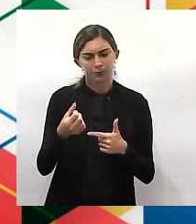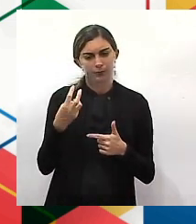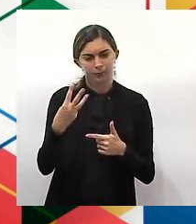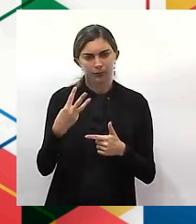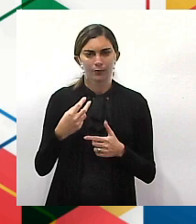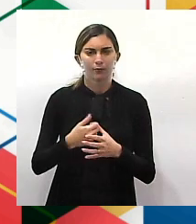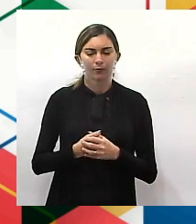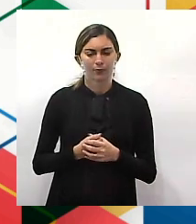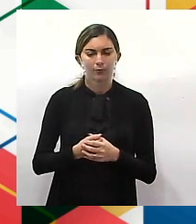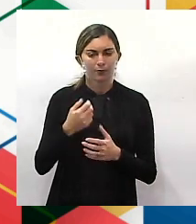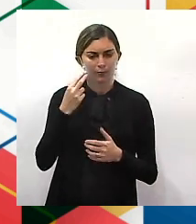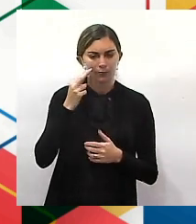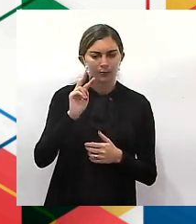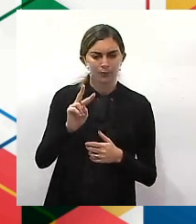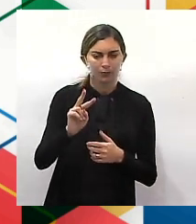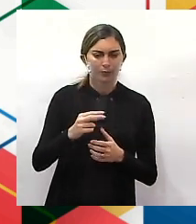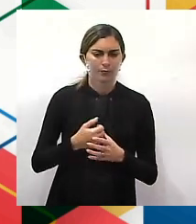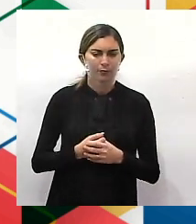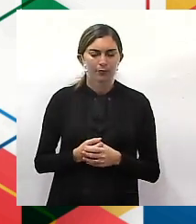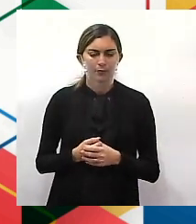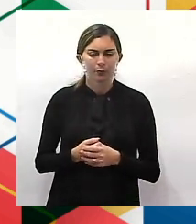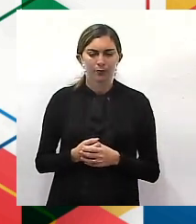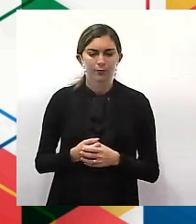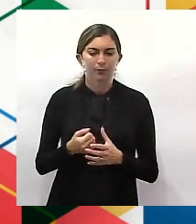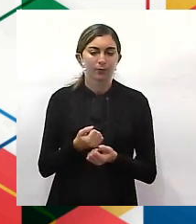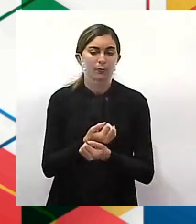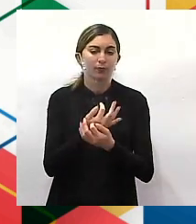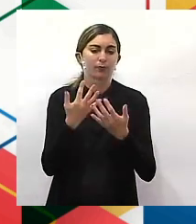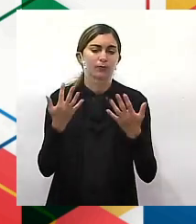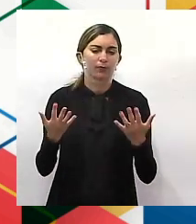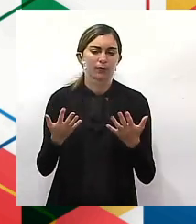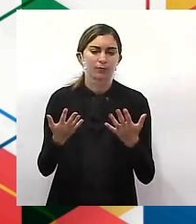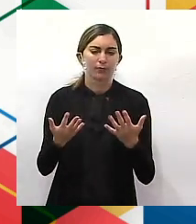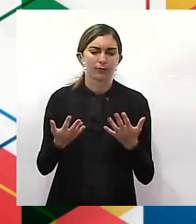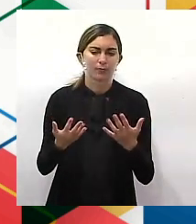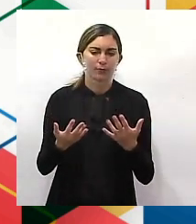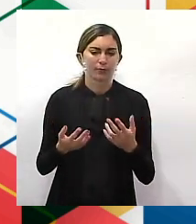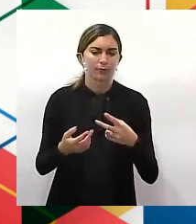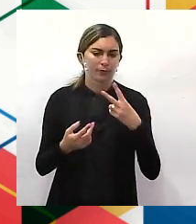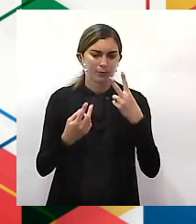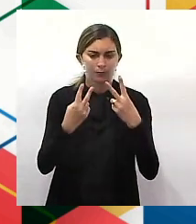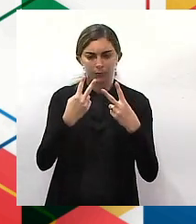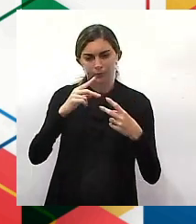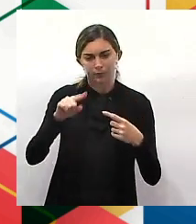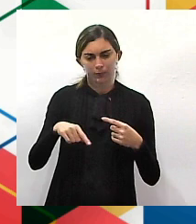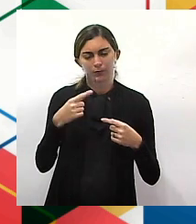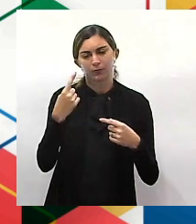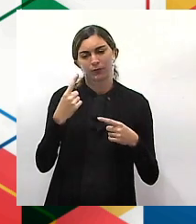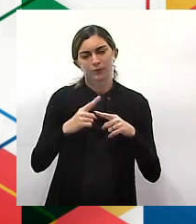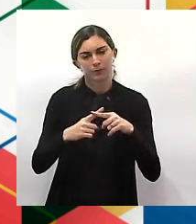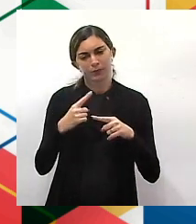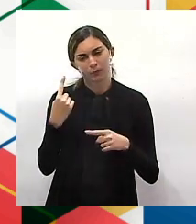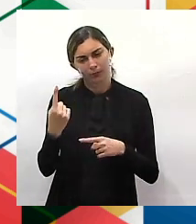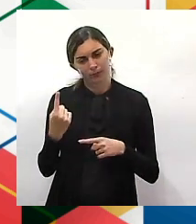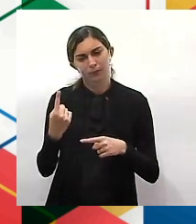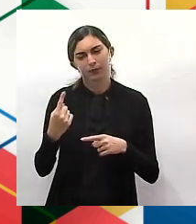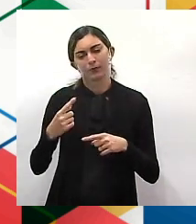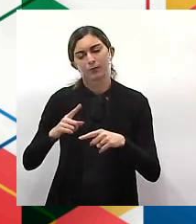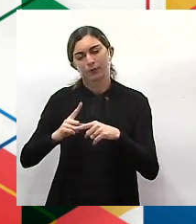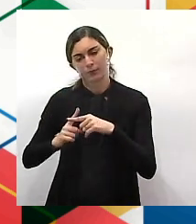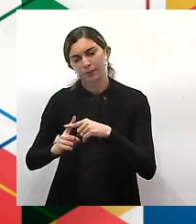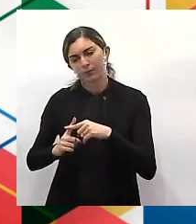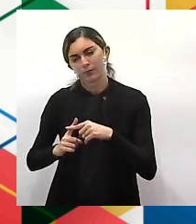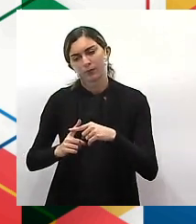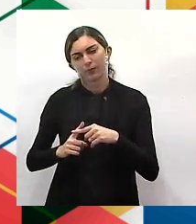3. Então, você tem aí quanto para retirar? Você tem 2,5 mais 1,